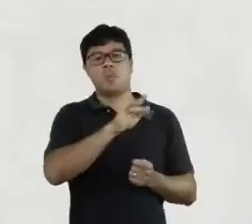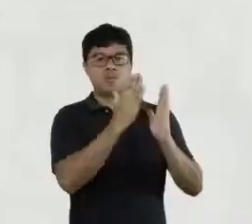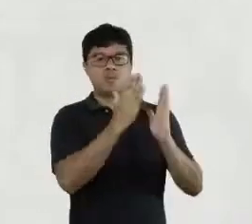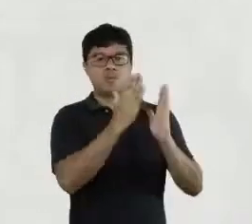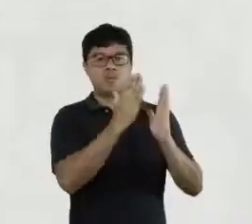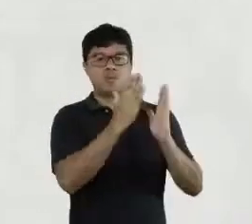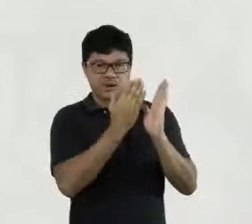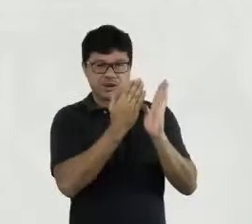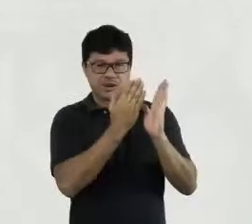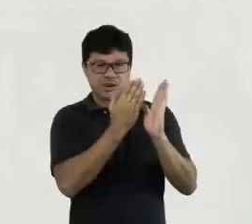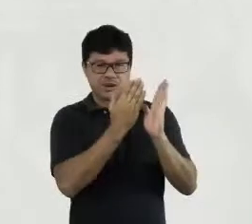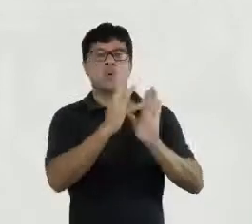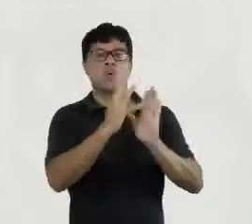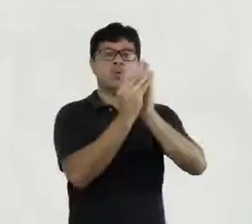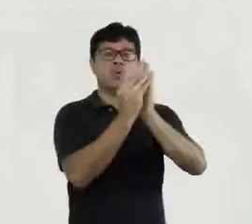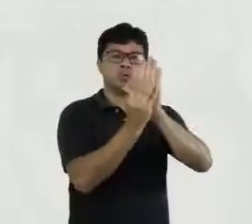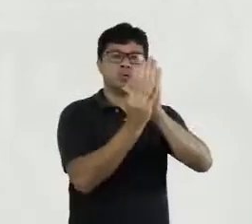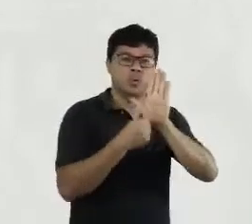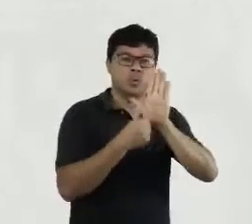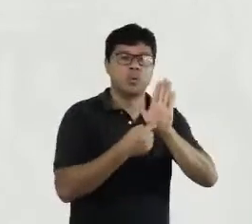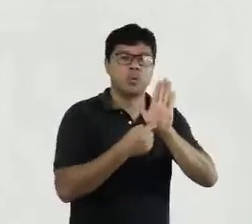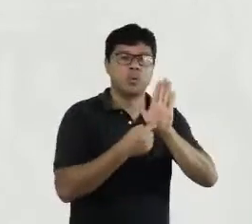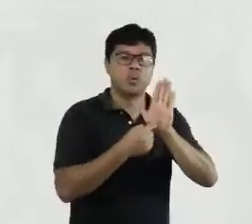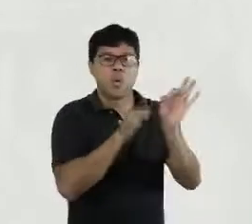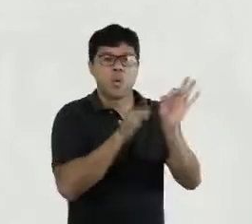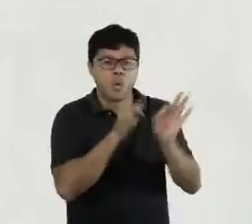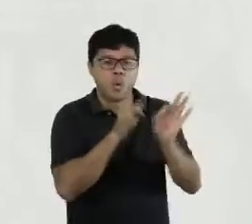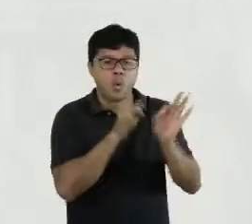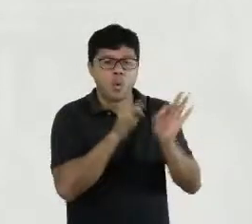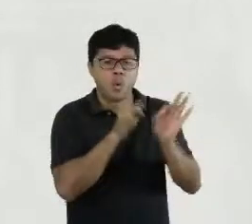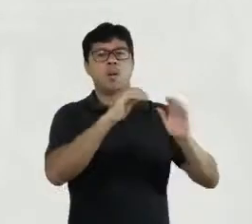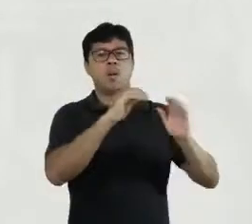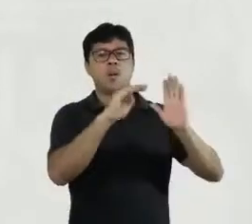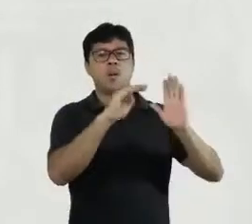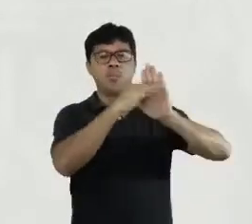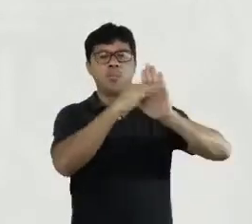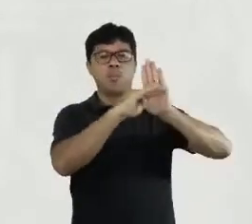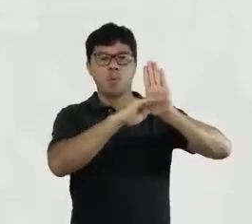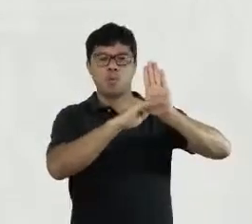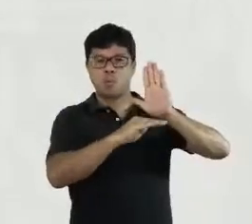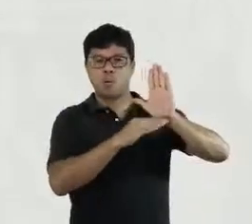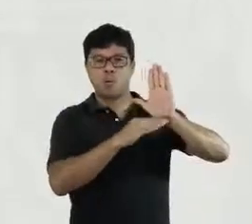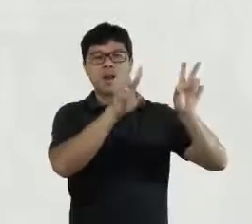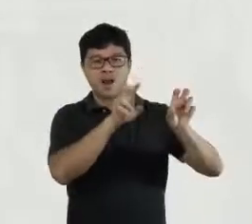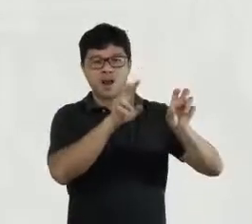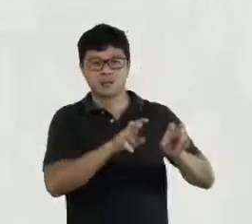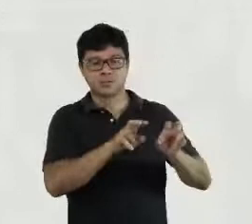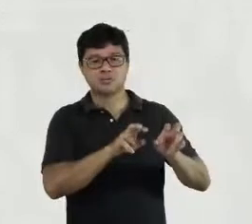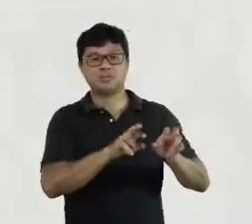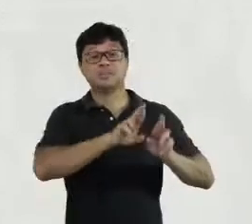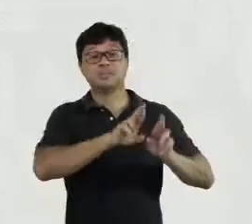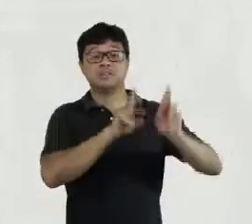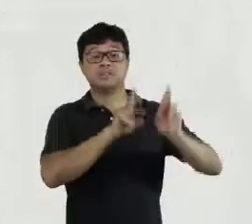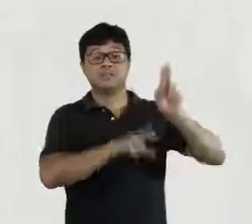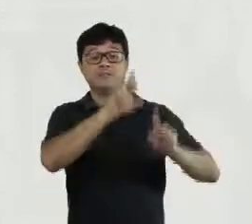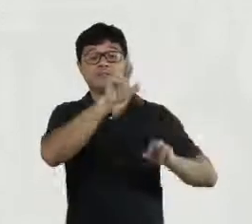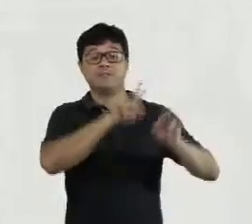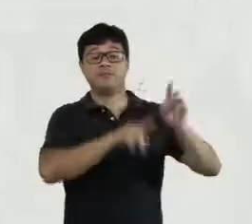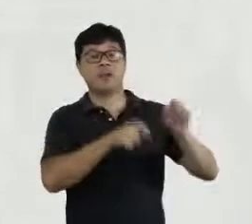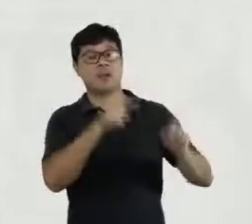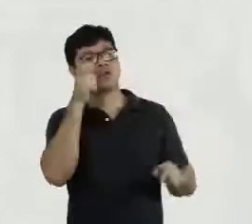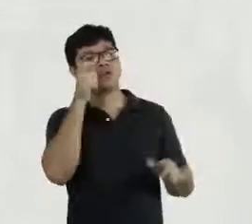nos conteúdos, na organização, na classificação dos assuntos para distintas audiências de